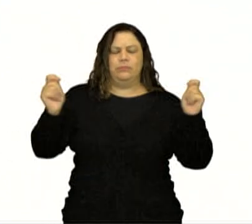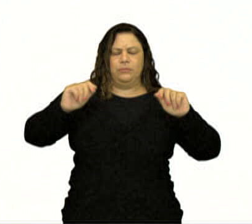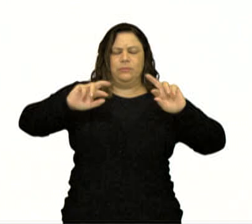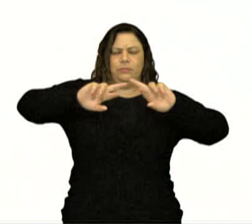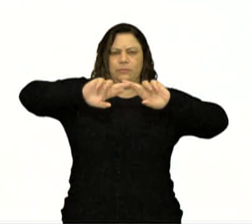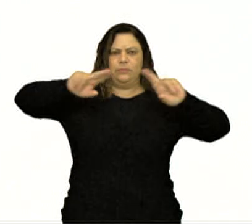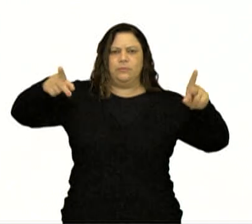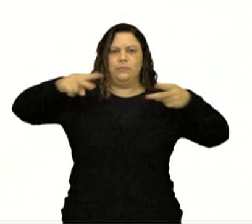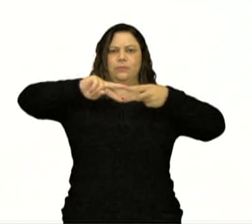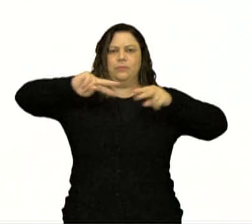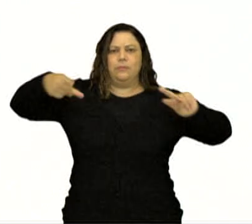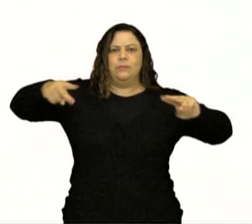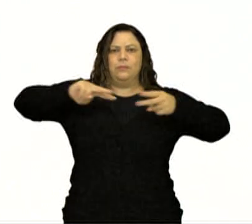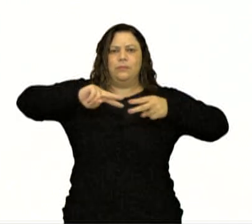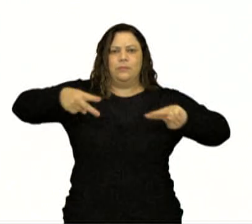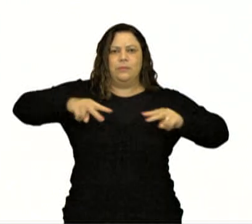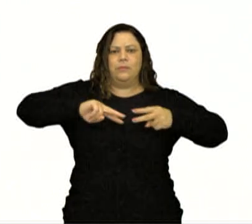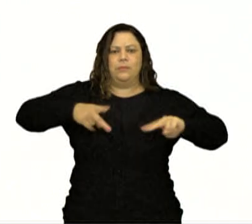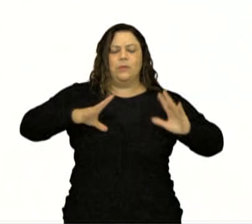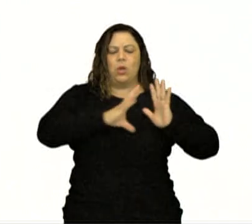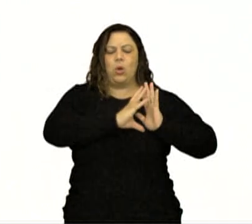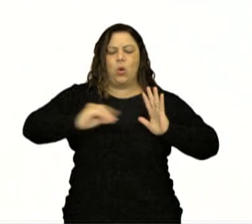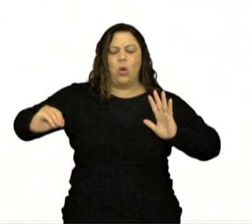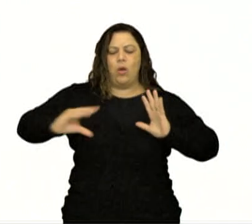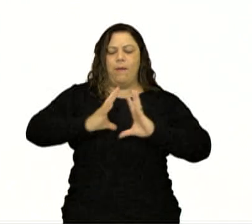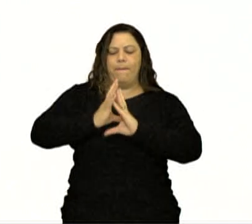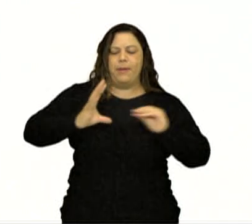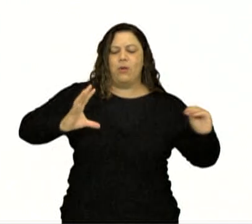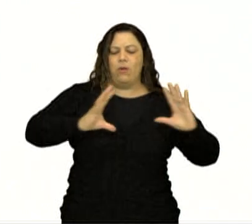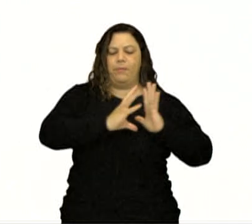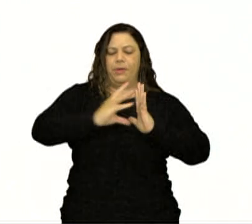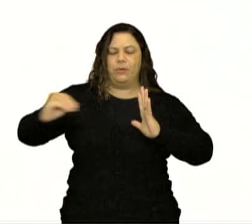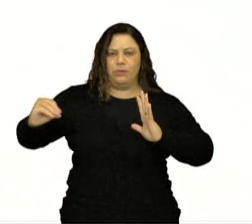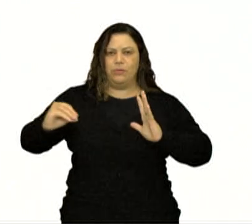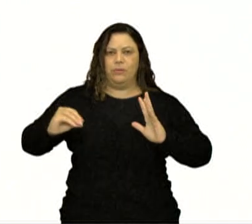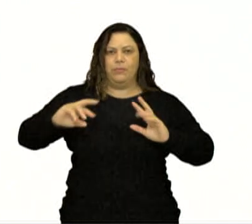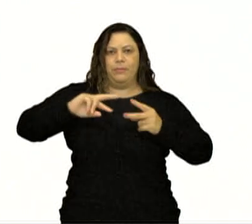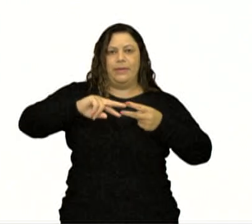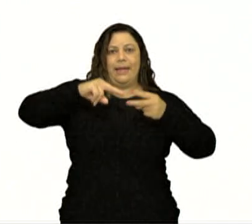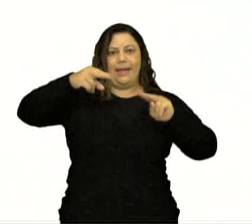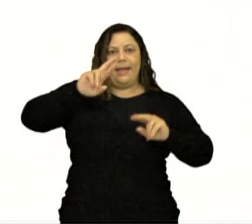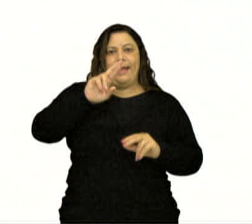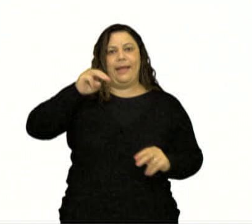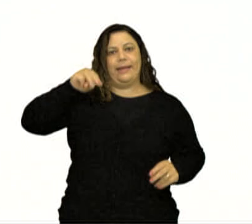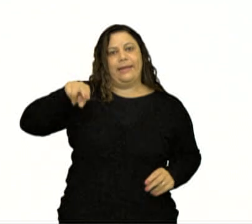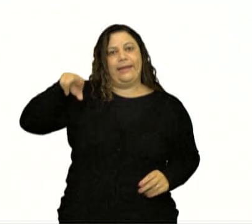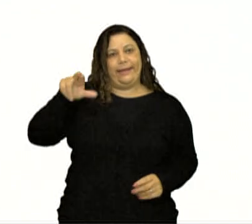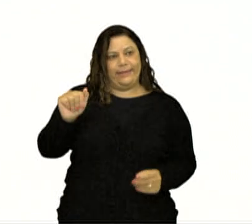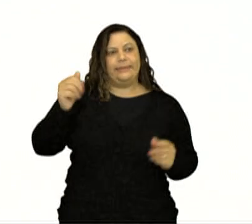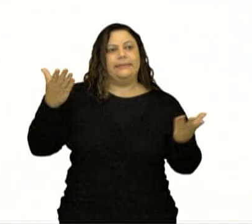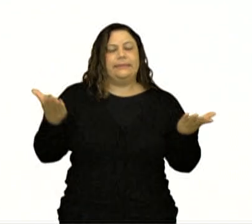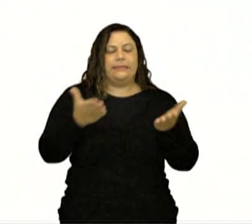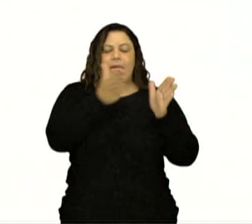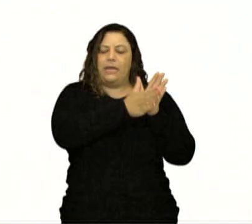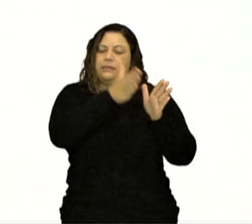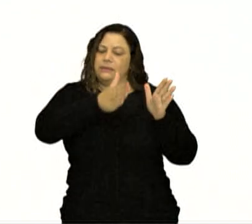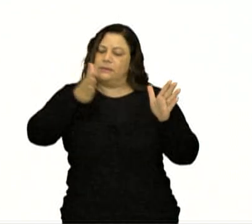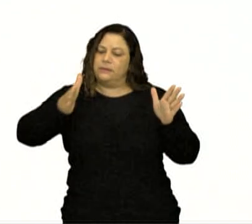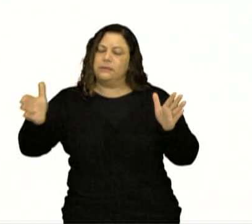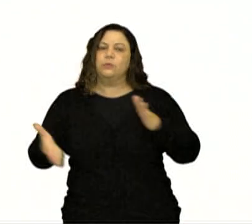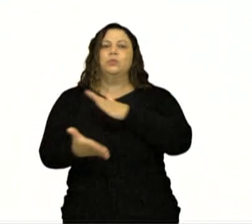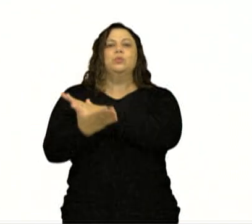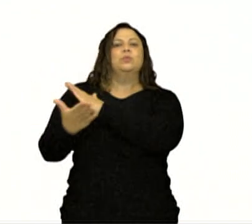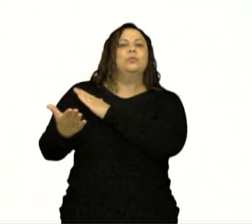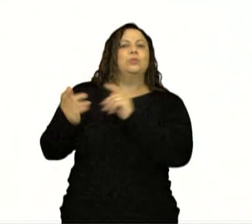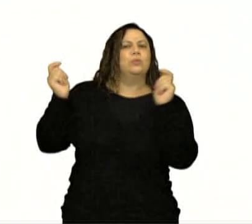gene, isso é, sua cópia em RNA a caminho de fazer uma proteína, tá? Então o que que acontece? Esses fatores, elas ajudam ali,